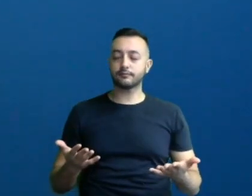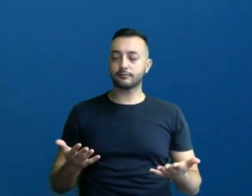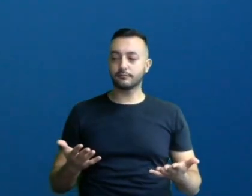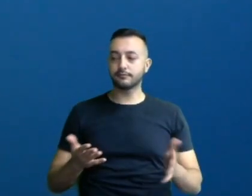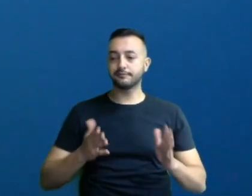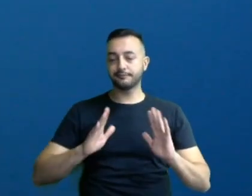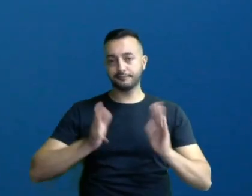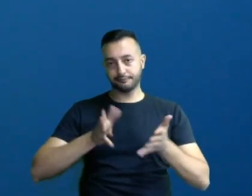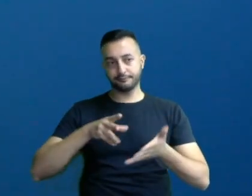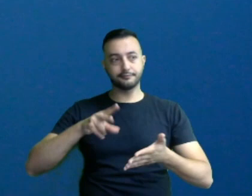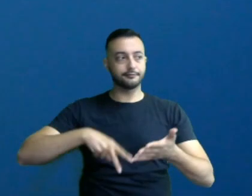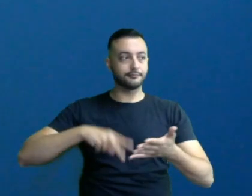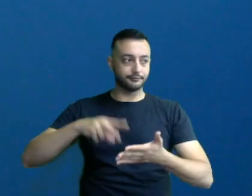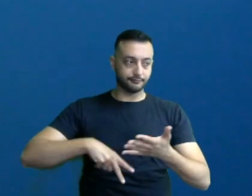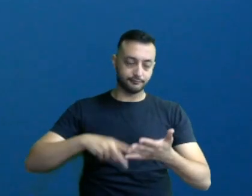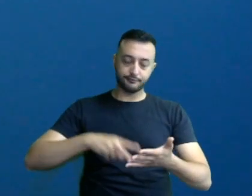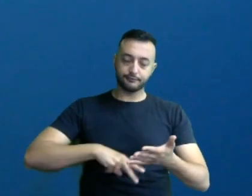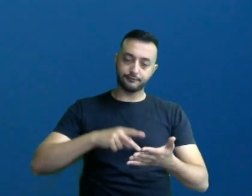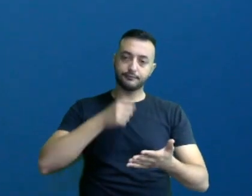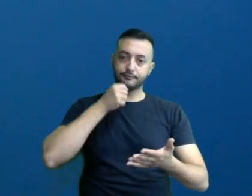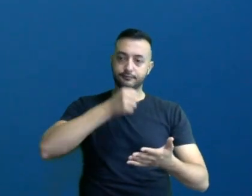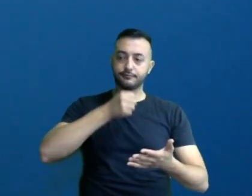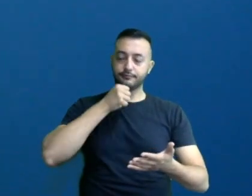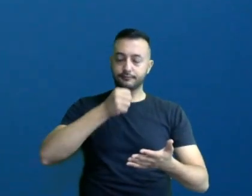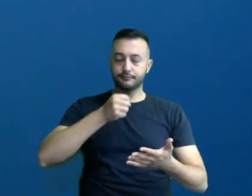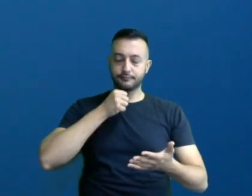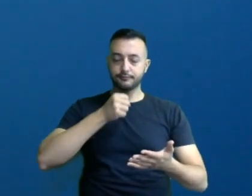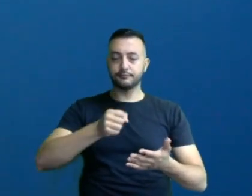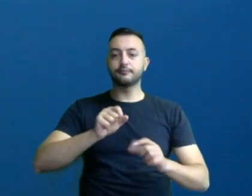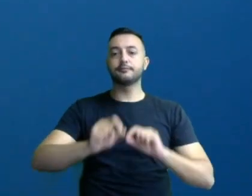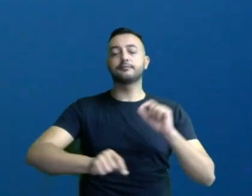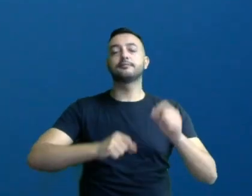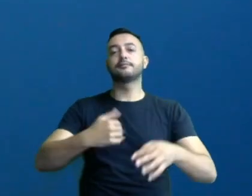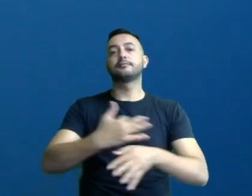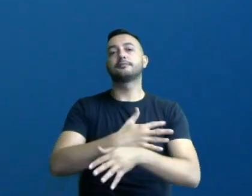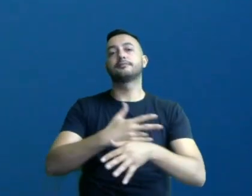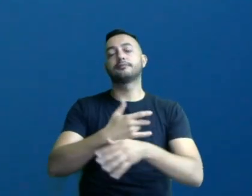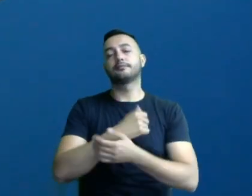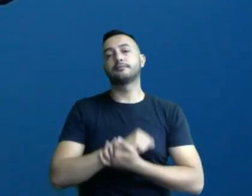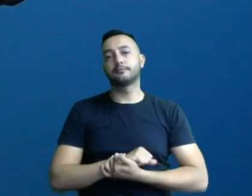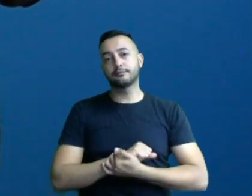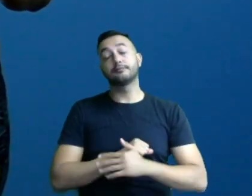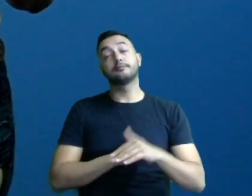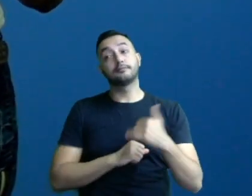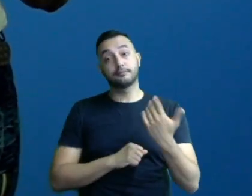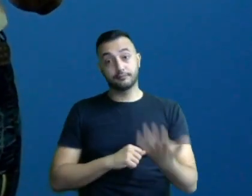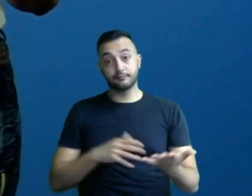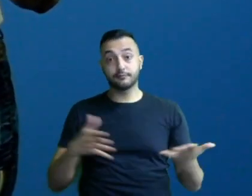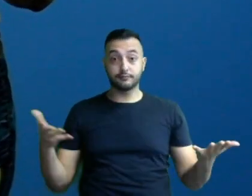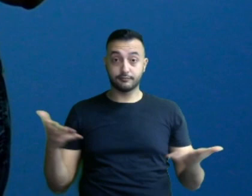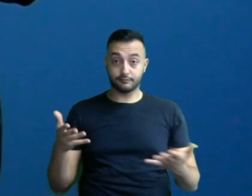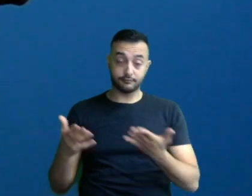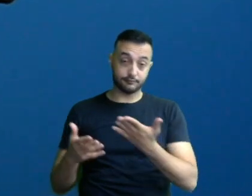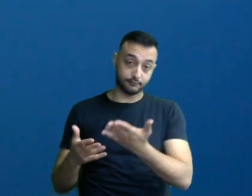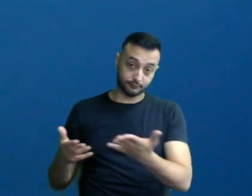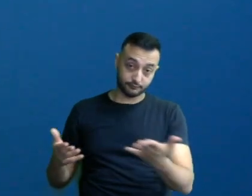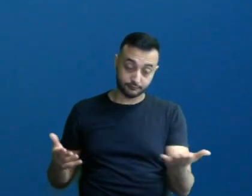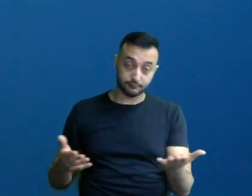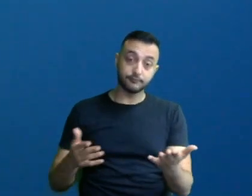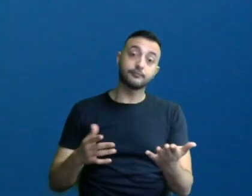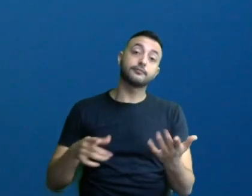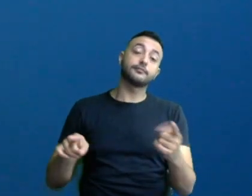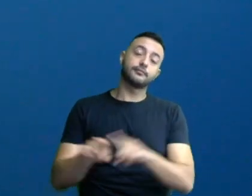A gente acabou de ler uma reportagem sobre a nossa cidade. Então, agora vocês vão